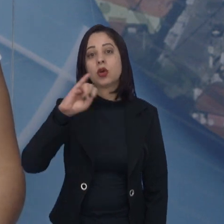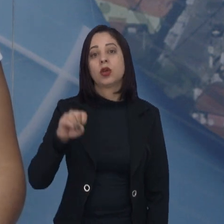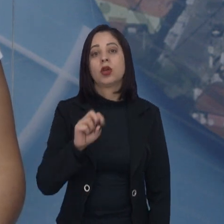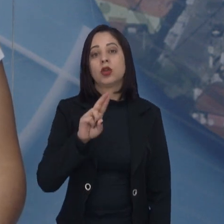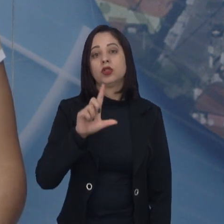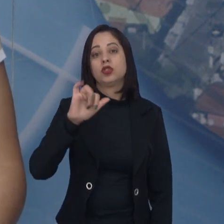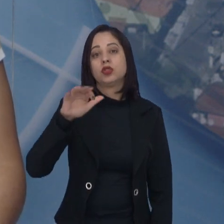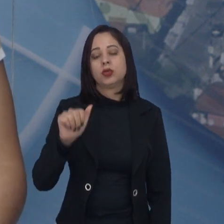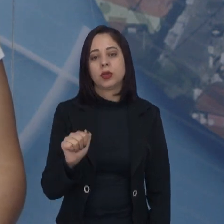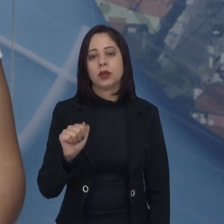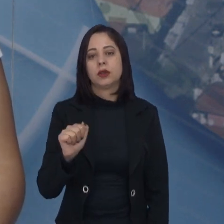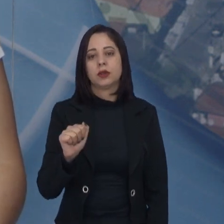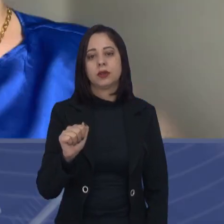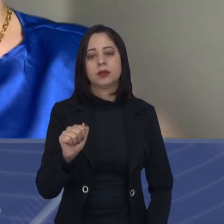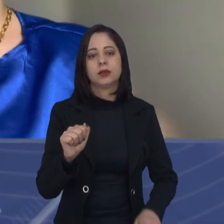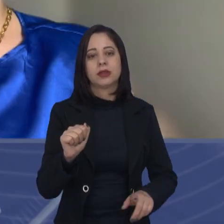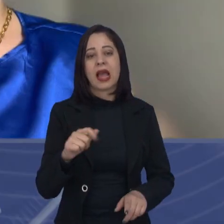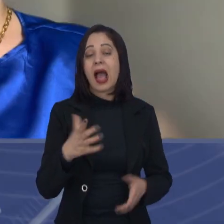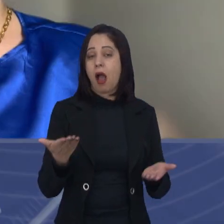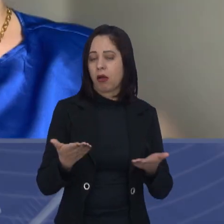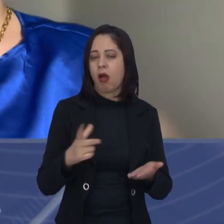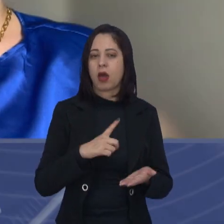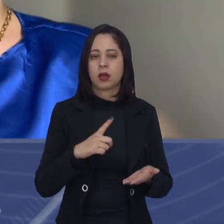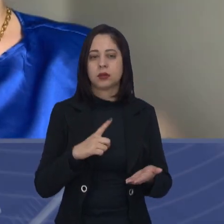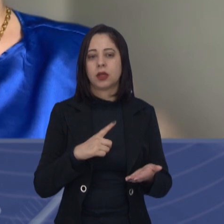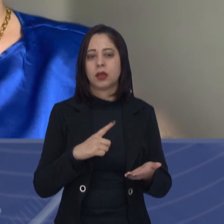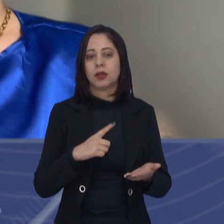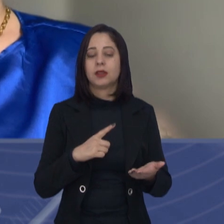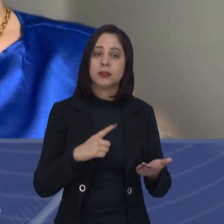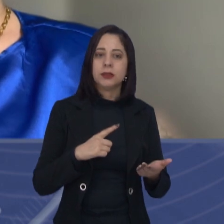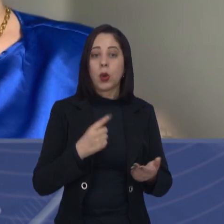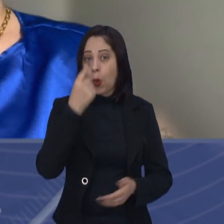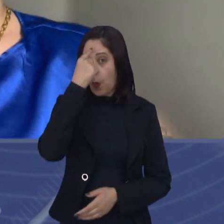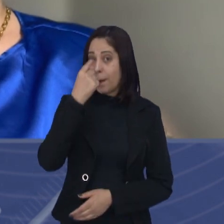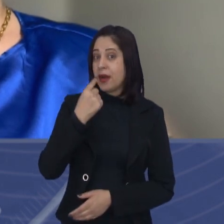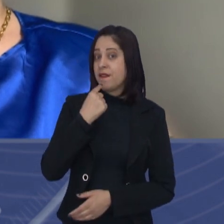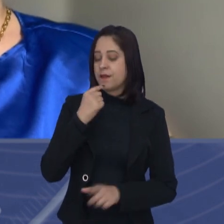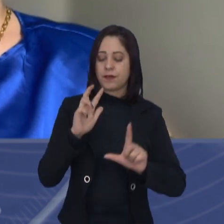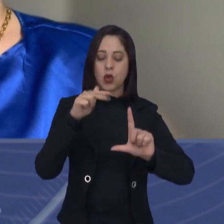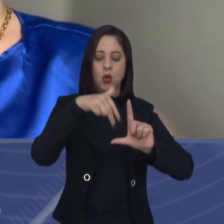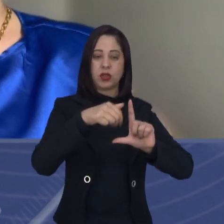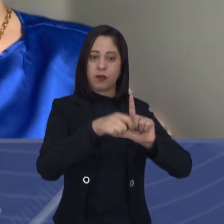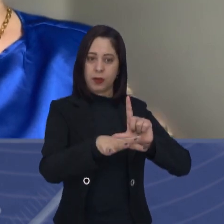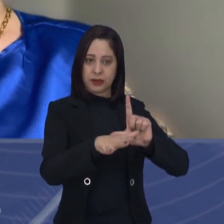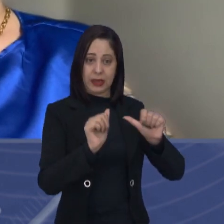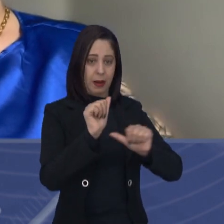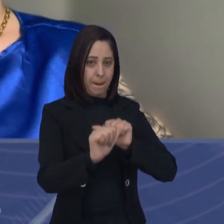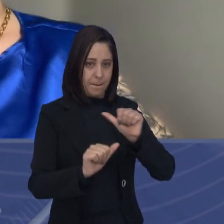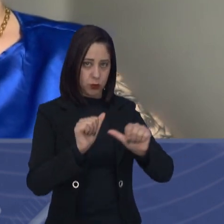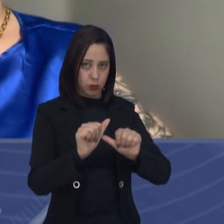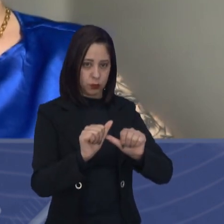com a gente. A gente teve uma mudança, né, nesse perfil também dos influenciadores, porque os influenciadores eles